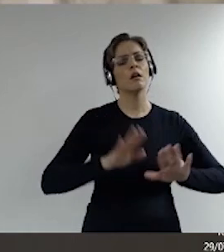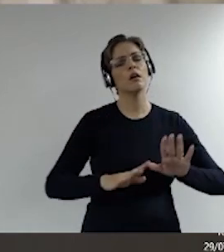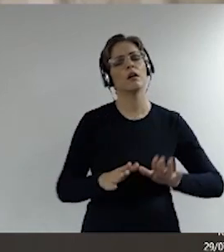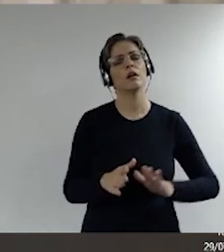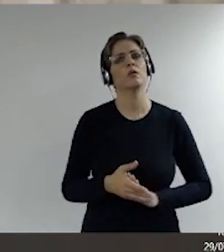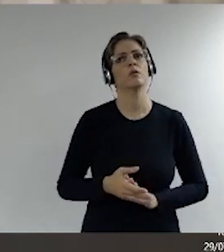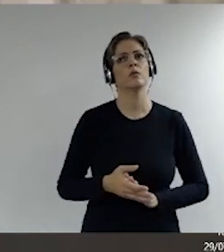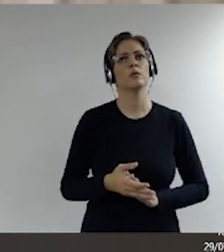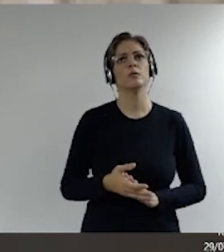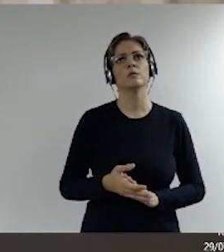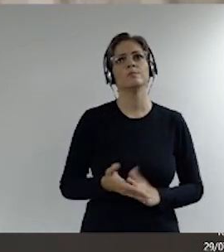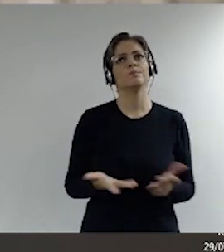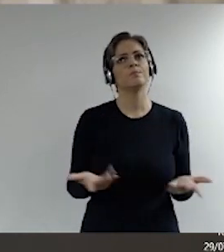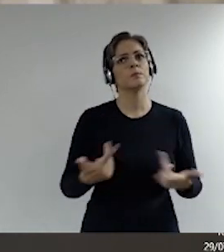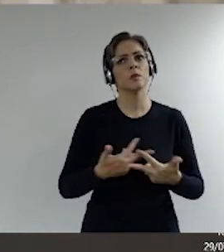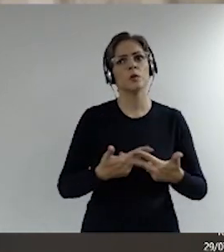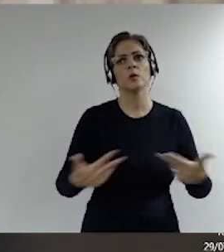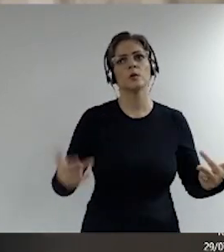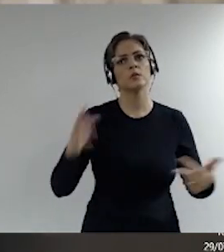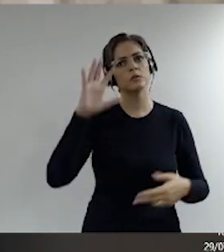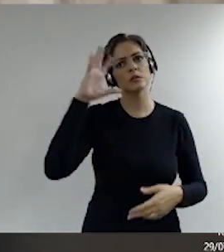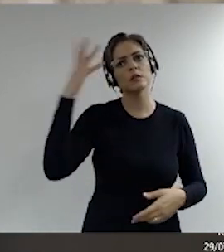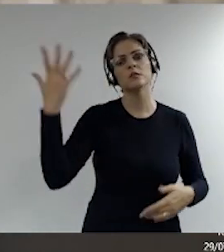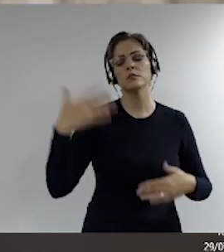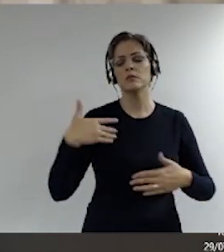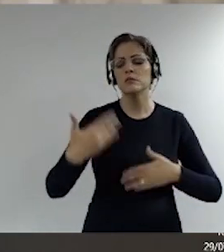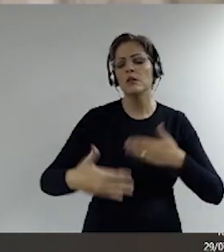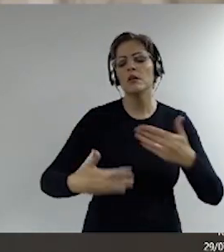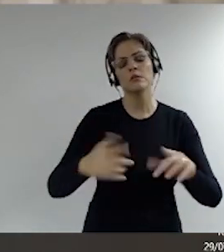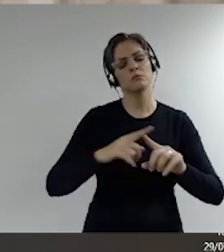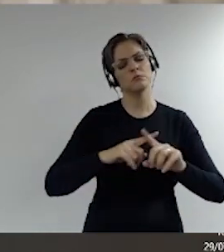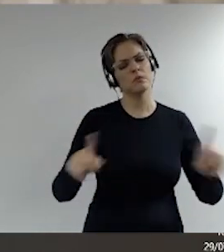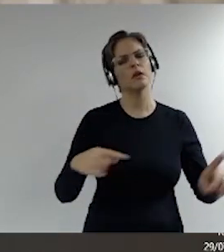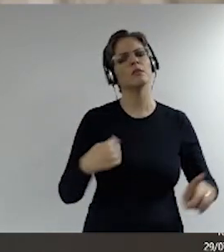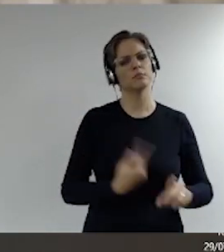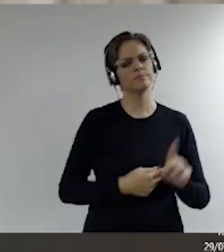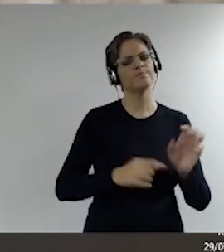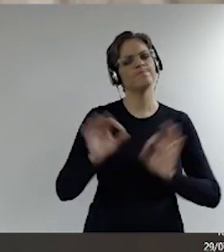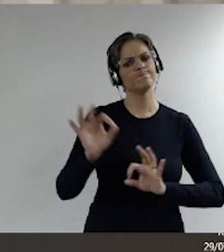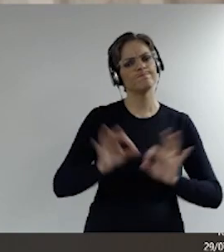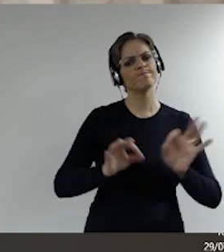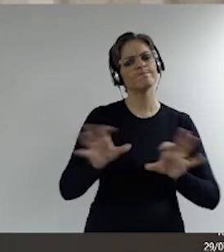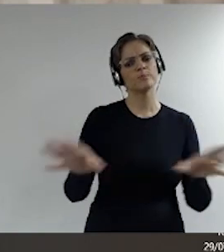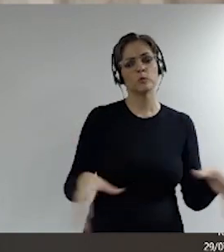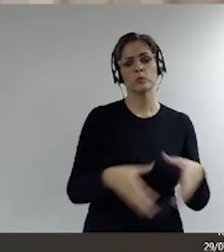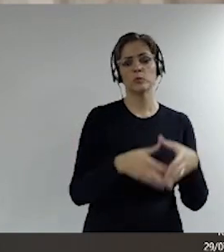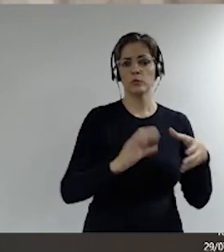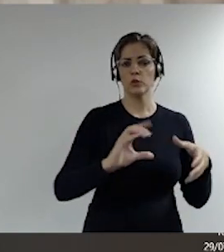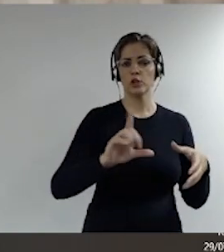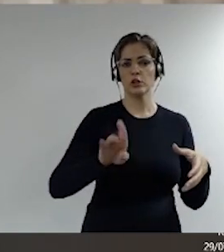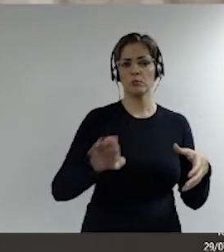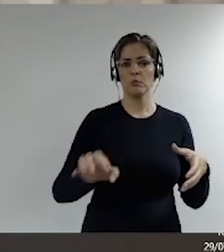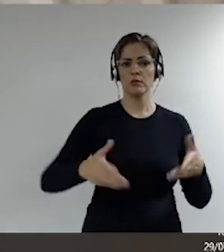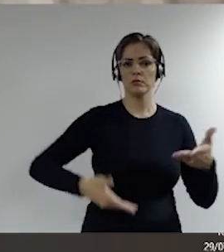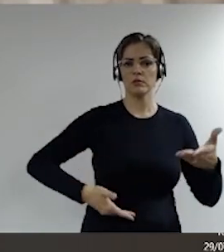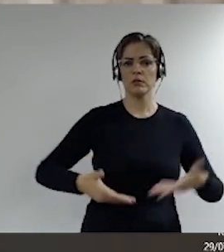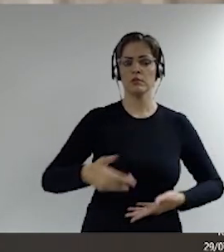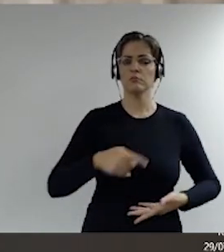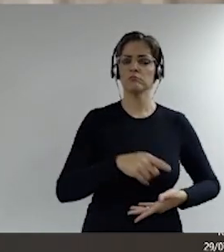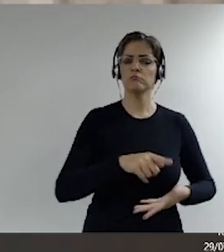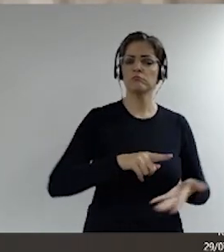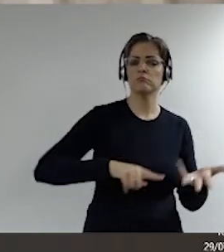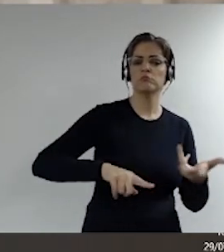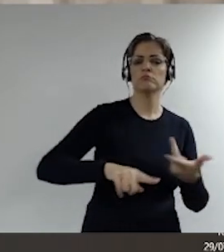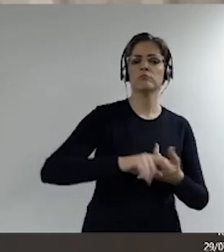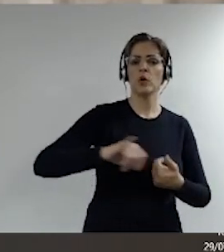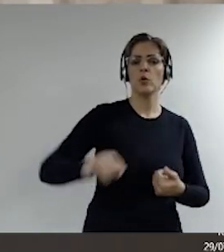a todas as providências de tomarmos, mas nós estamos preparando, através do nosso clube de serviços, um pacote de oportunidades